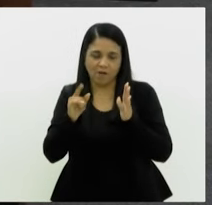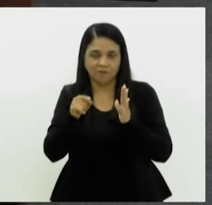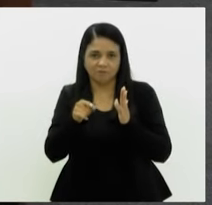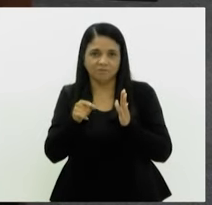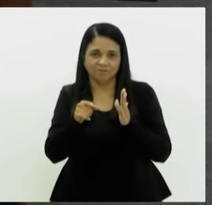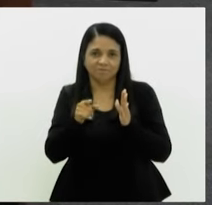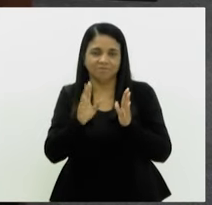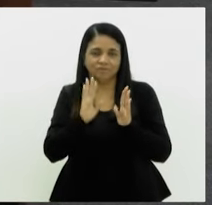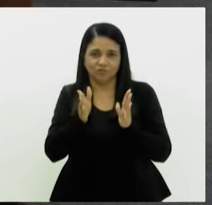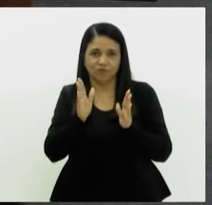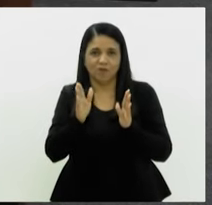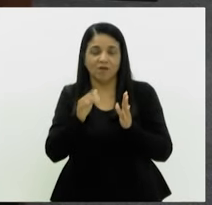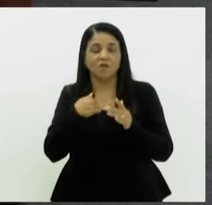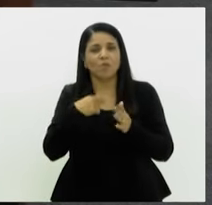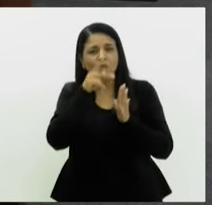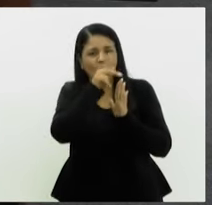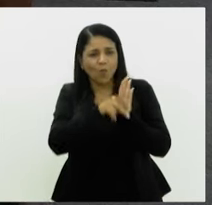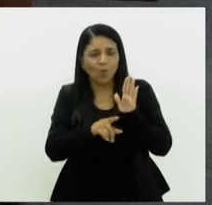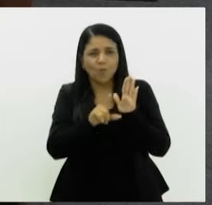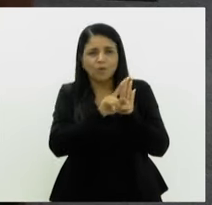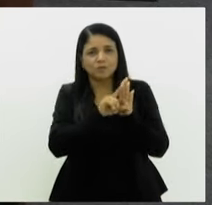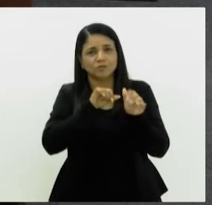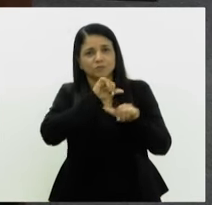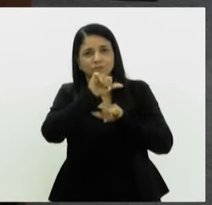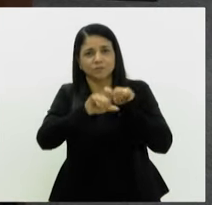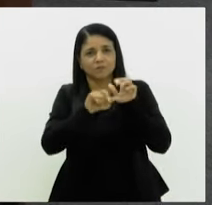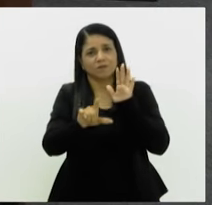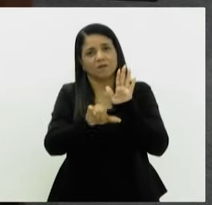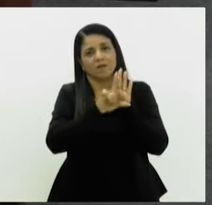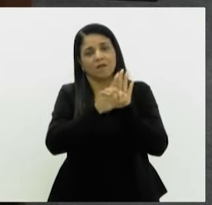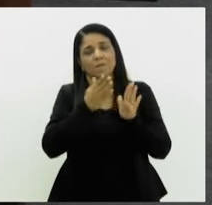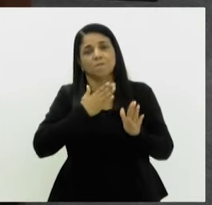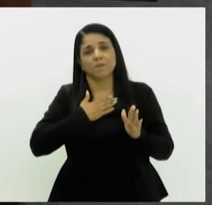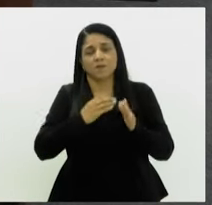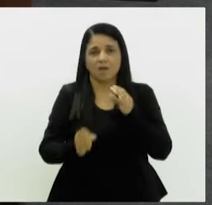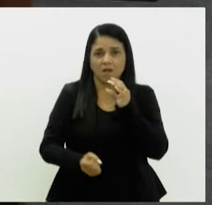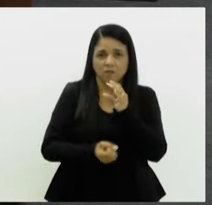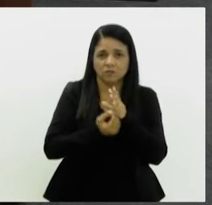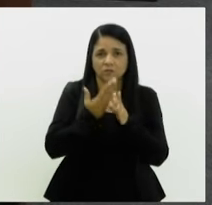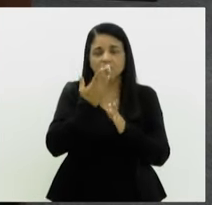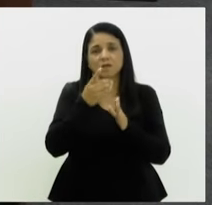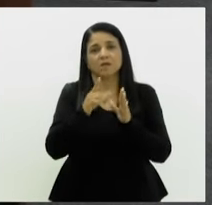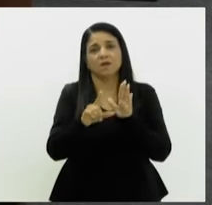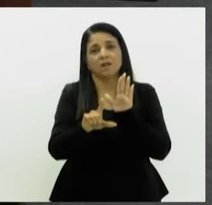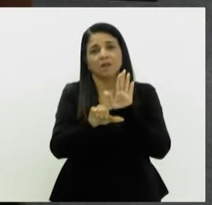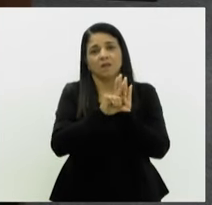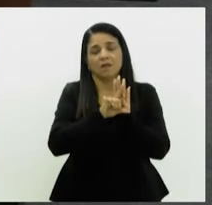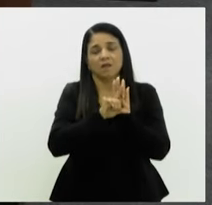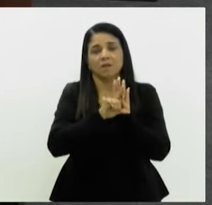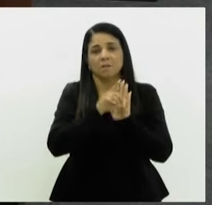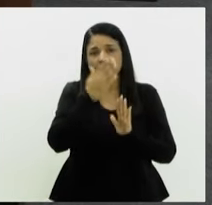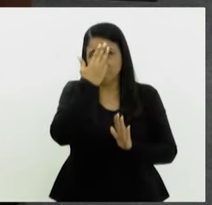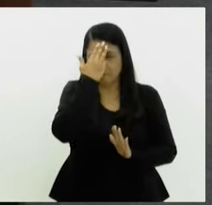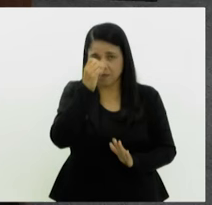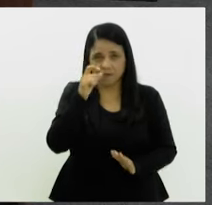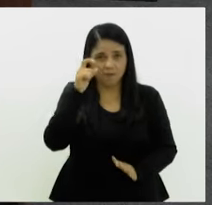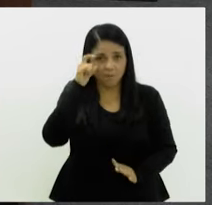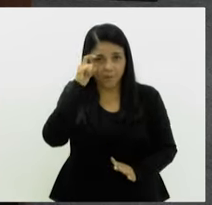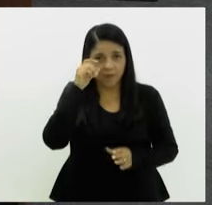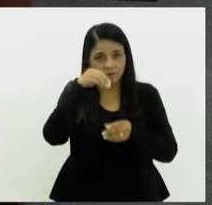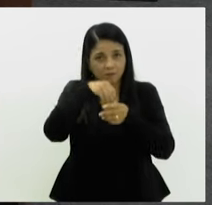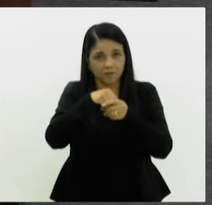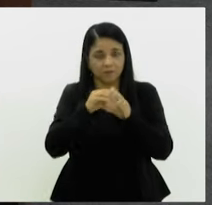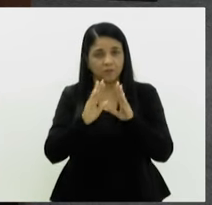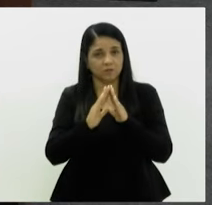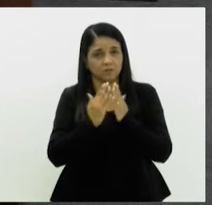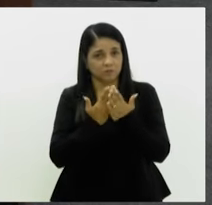é que realmente esse projeto está alterando uma lei de minha autoria, que é a Lei Maria da Penha nas escolas. Na verdade, a